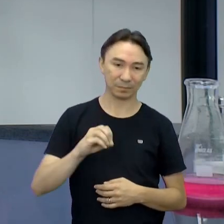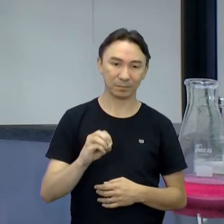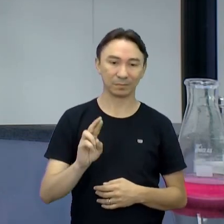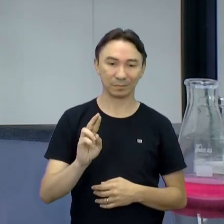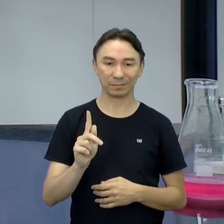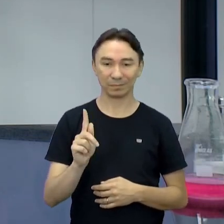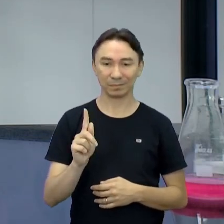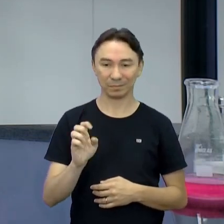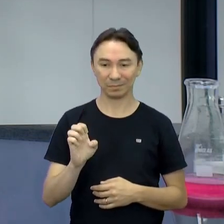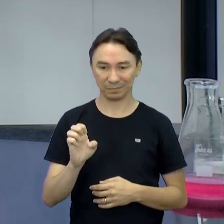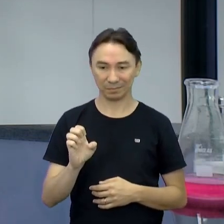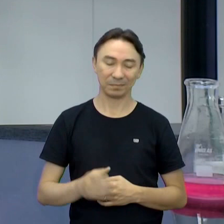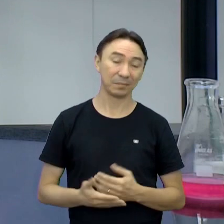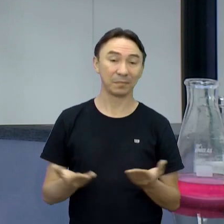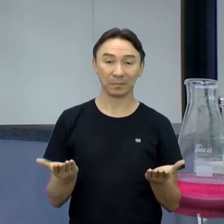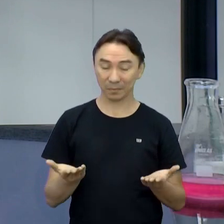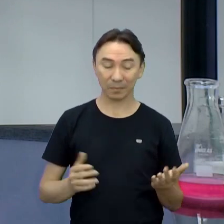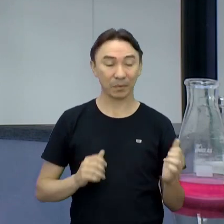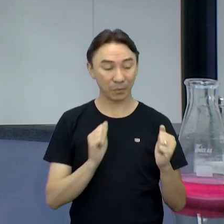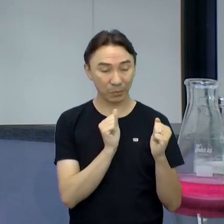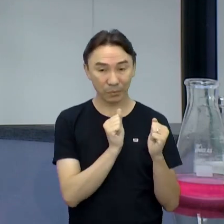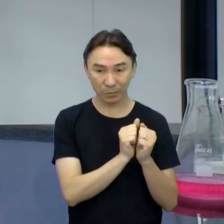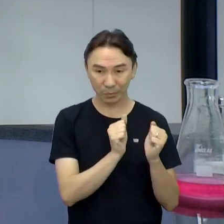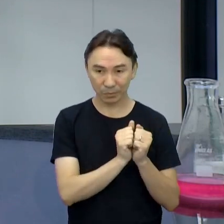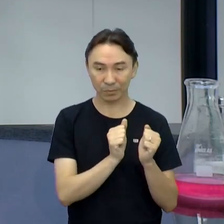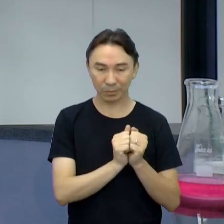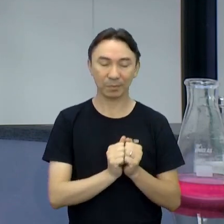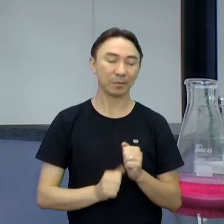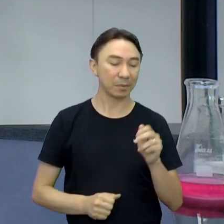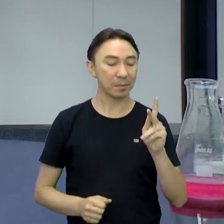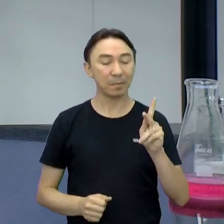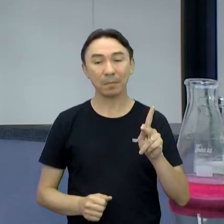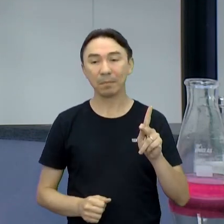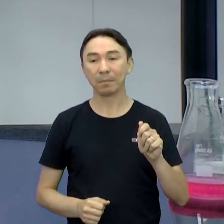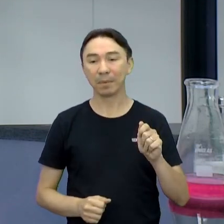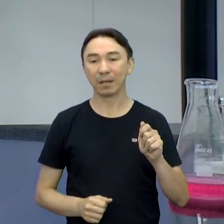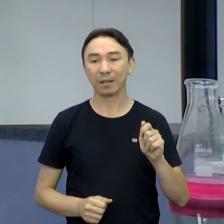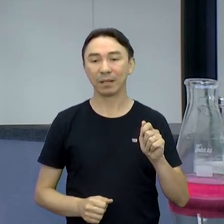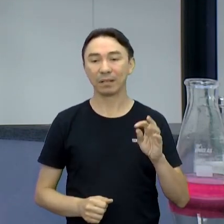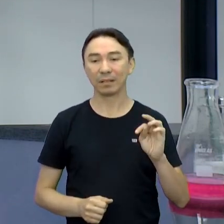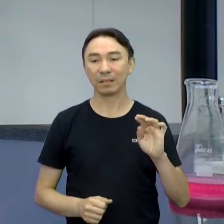estou aqui juntamente com a professora Patrícia e vamos